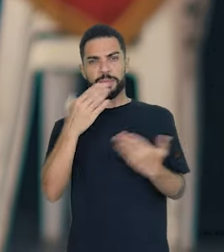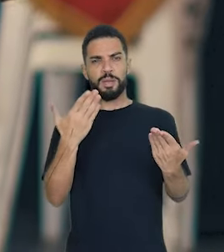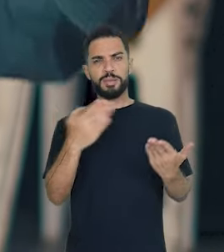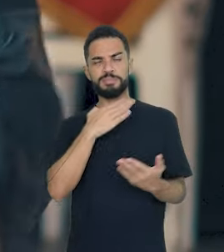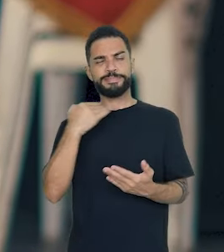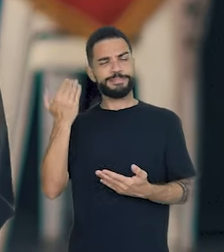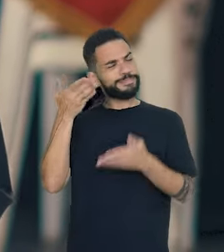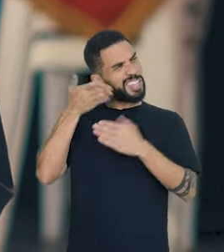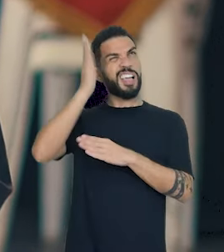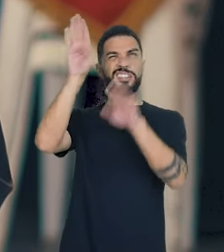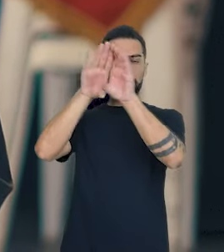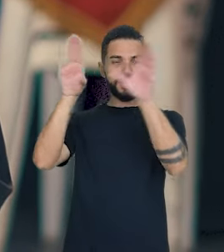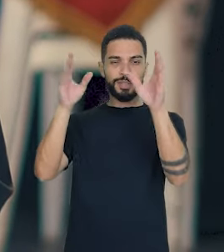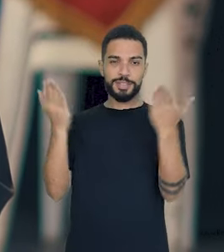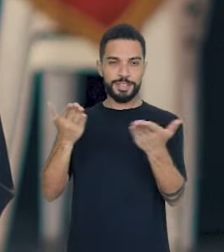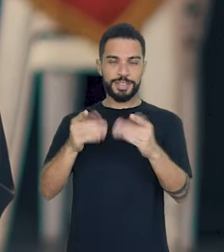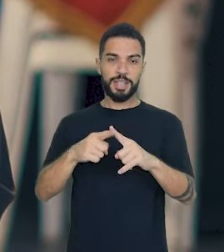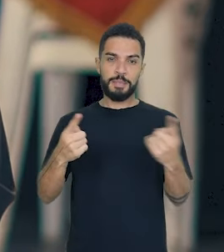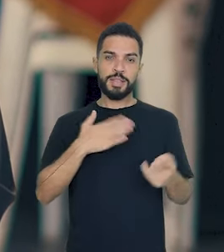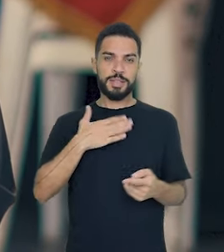descansa em Jesus, né?